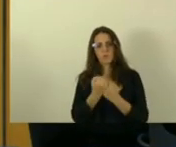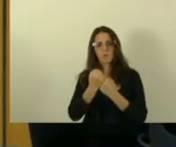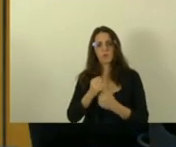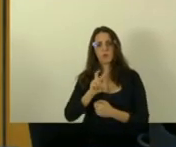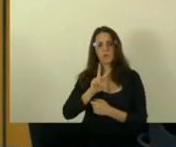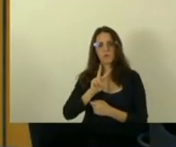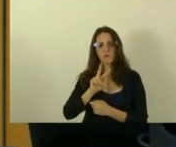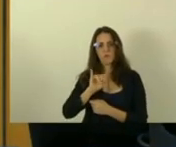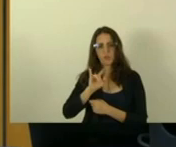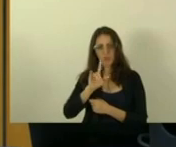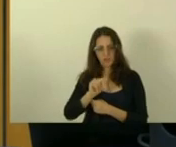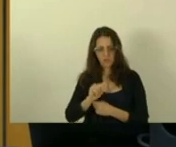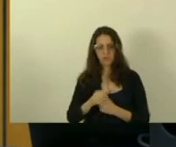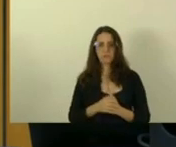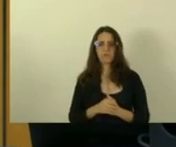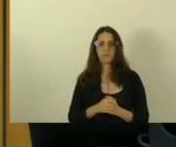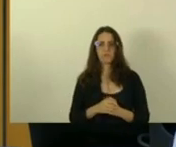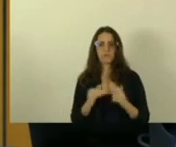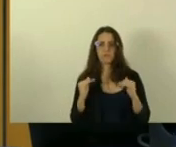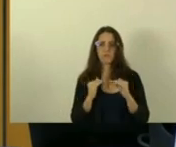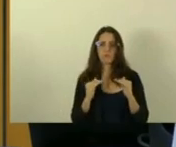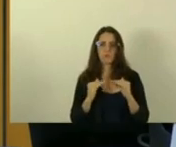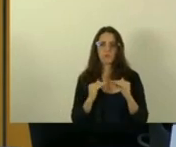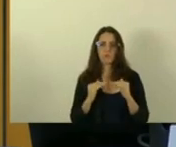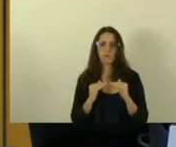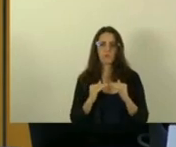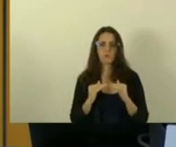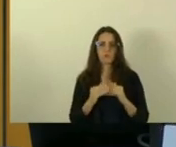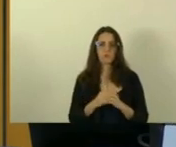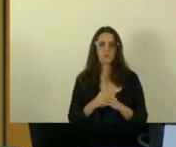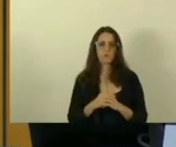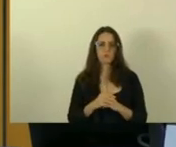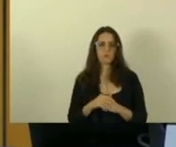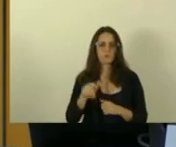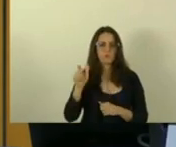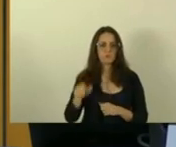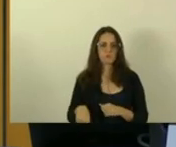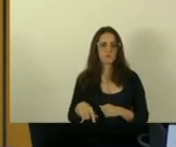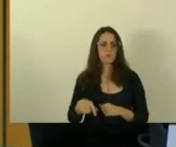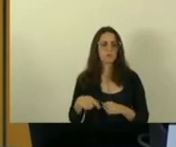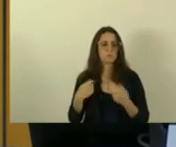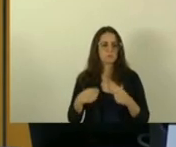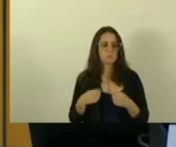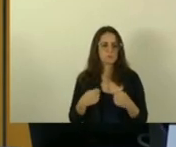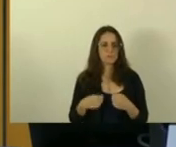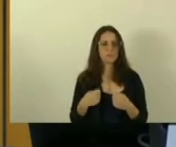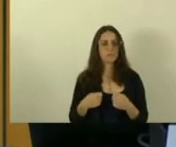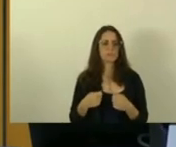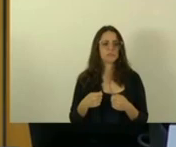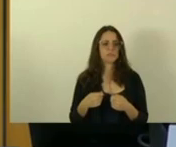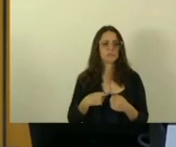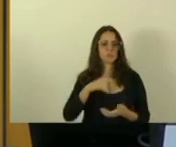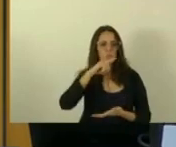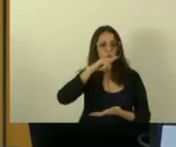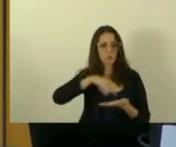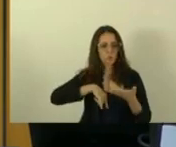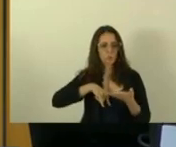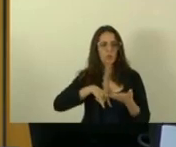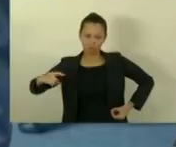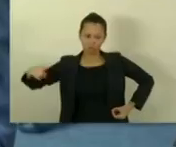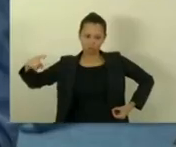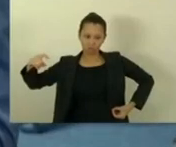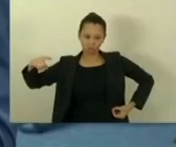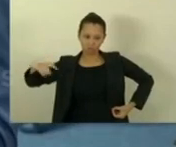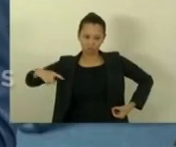da vida e concordo plenamente com o nosso colega deputado que a gente possa fazer, talvez, uma nota até de repúdio.